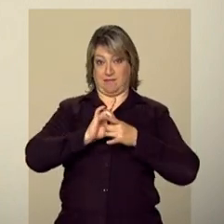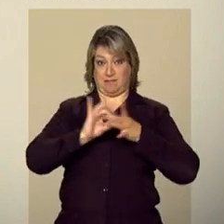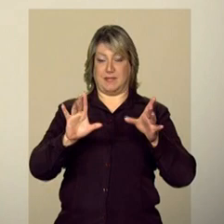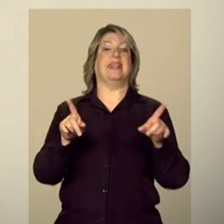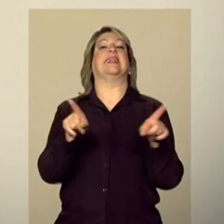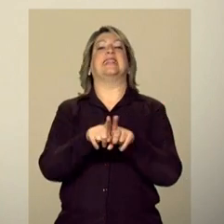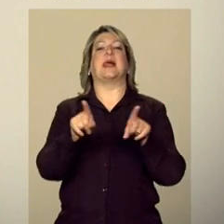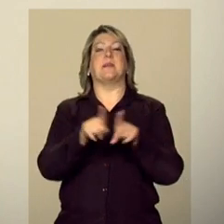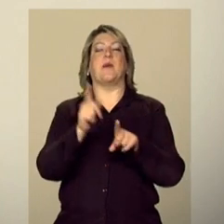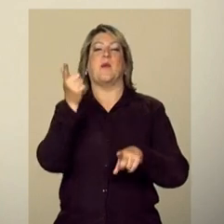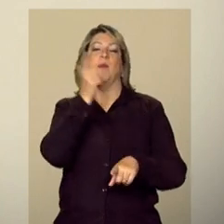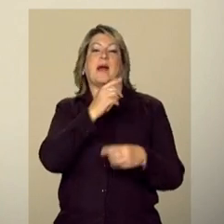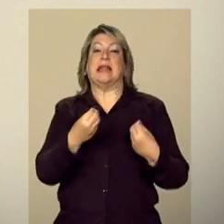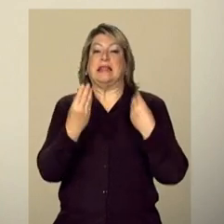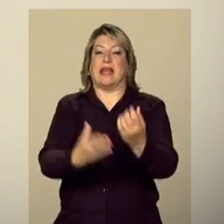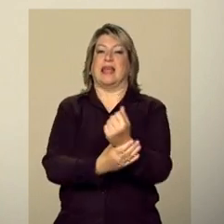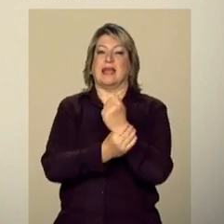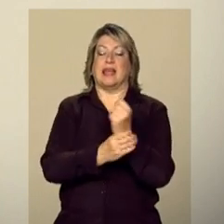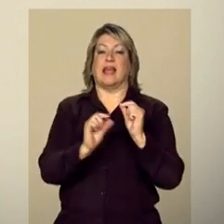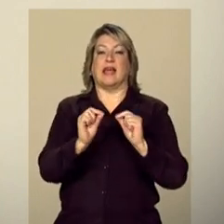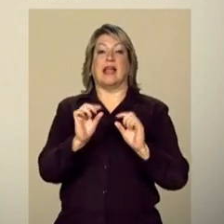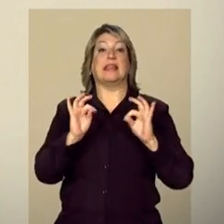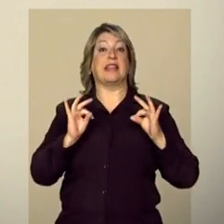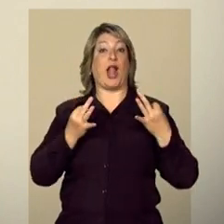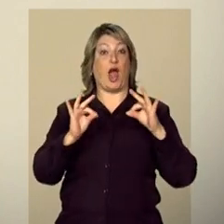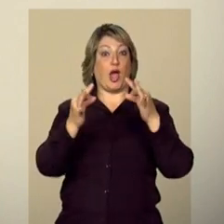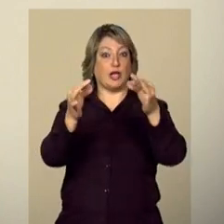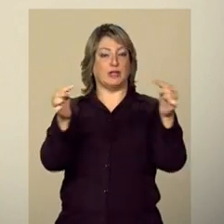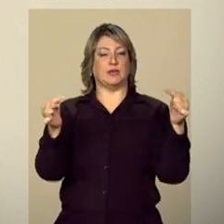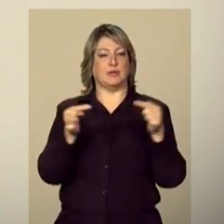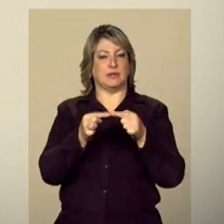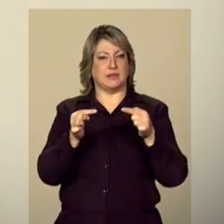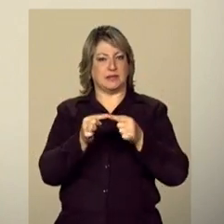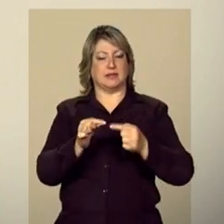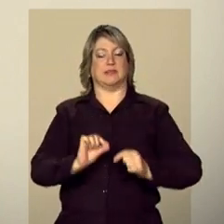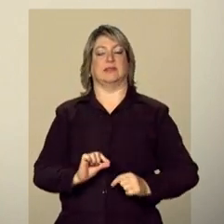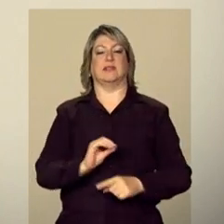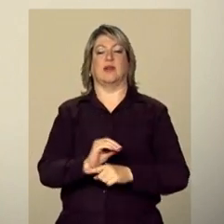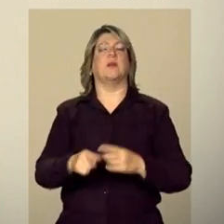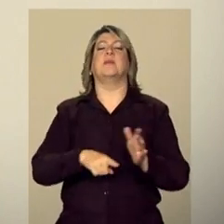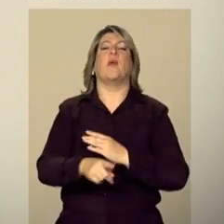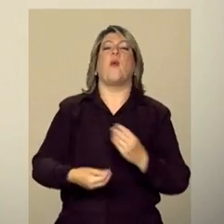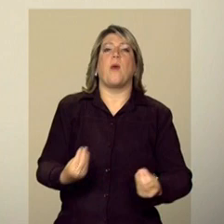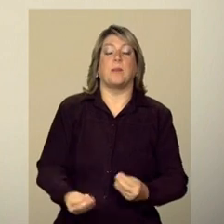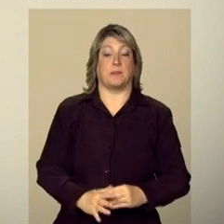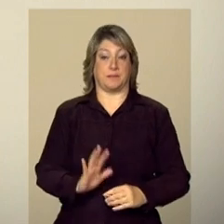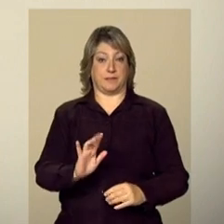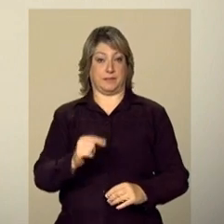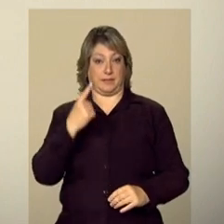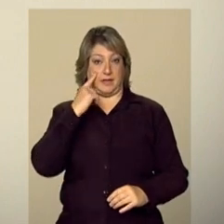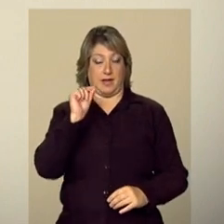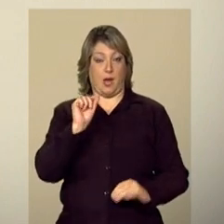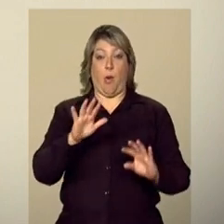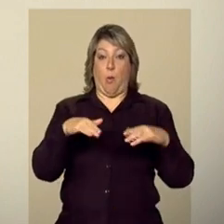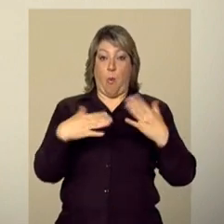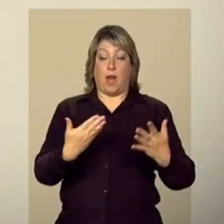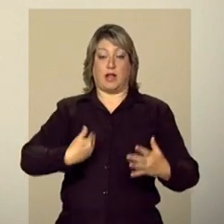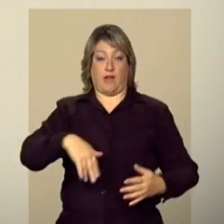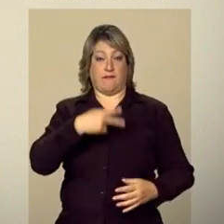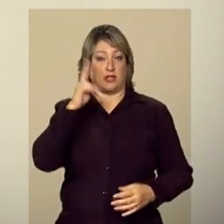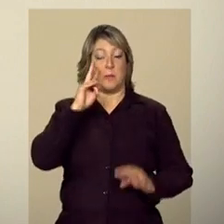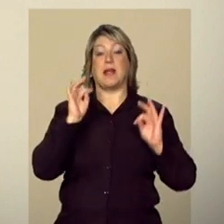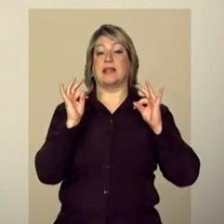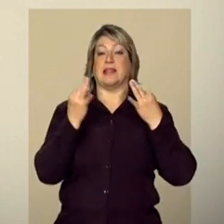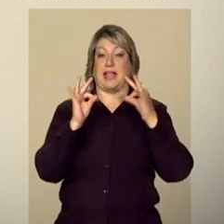também bem está sendo garantida com a tecnologia assistiva como assim presidenta olha Luciano Quando a gente fala de